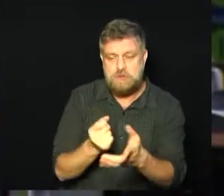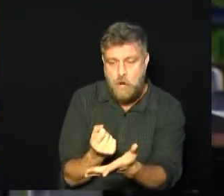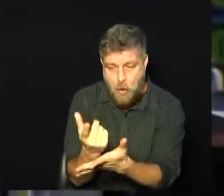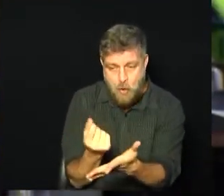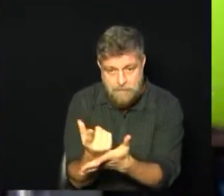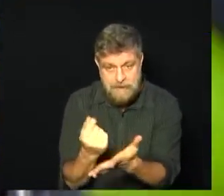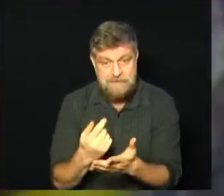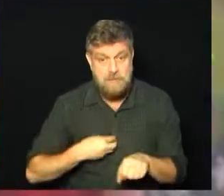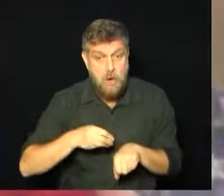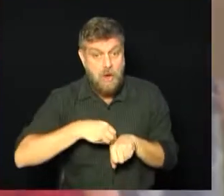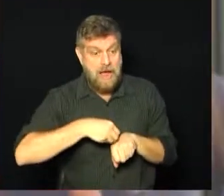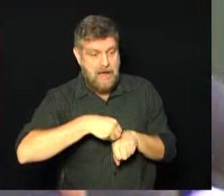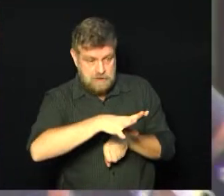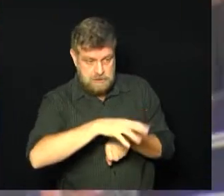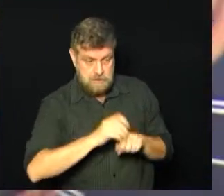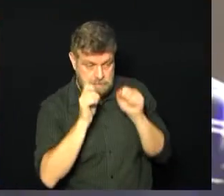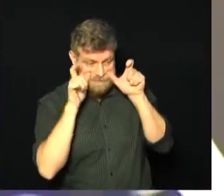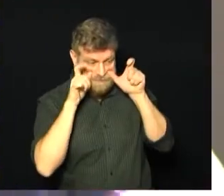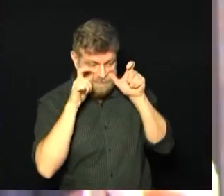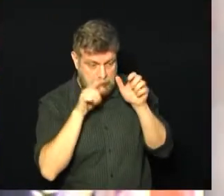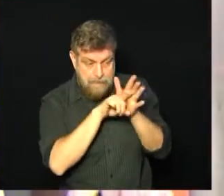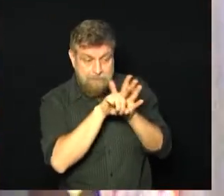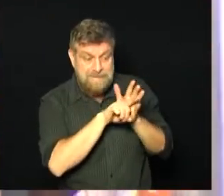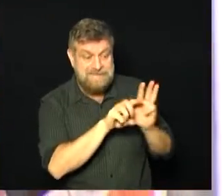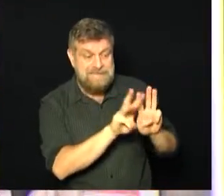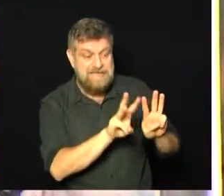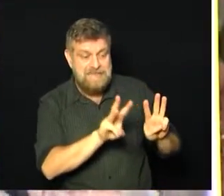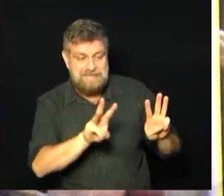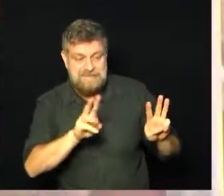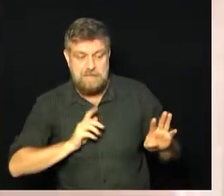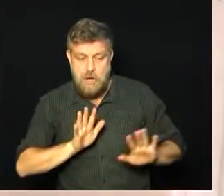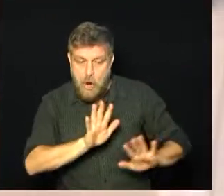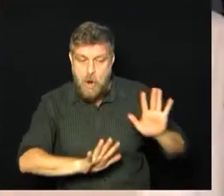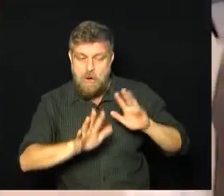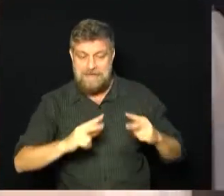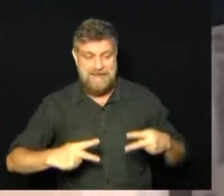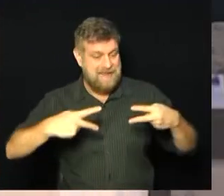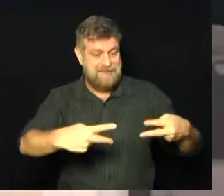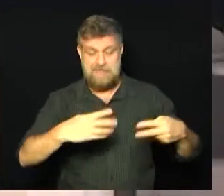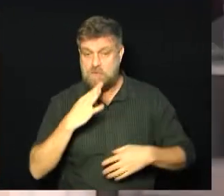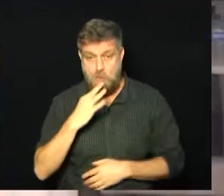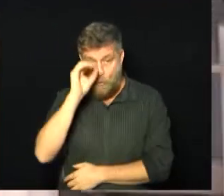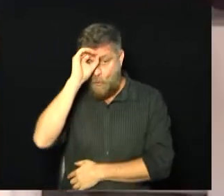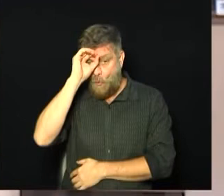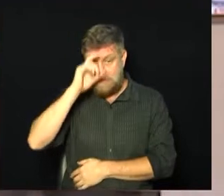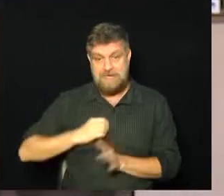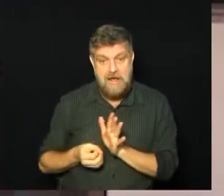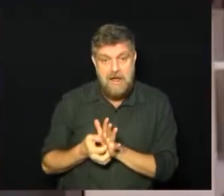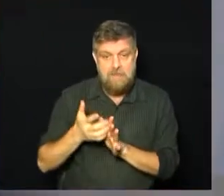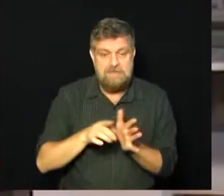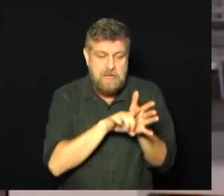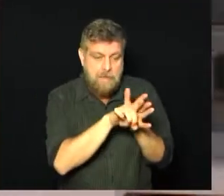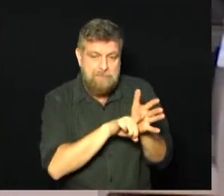vale a dica para que o consumidor analise o site, evite clicar em links desconhecidos. Muitas vezes ele está navegando nas